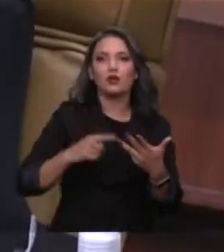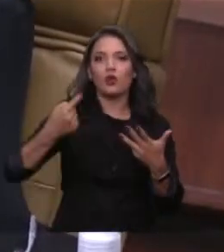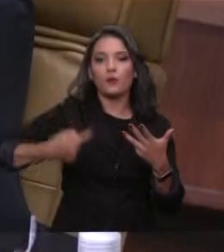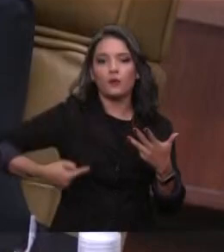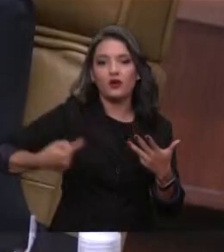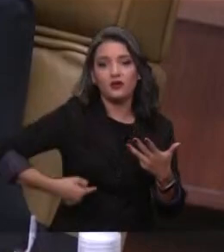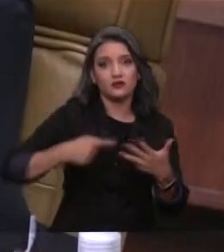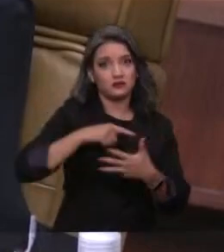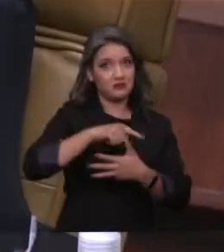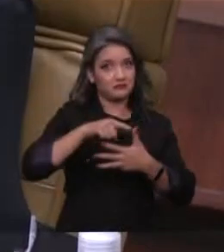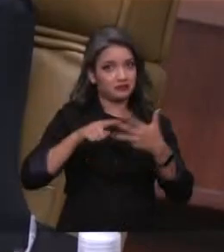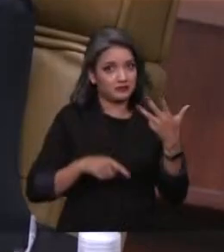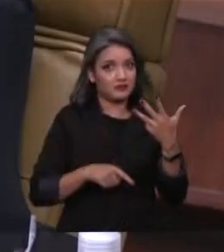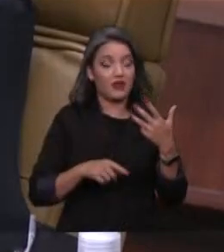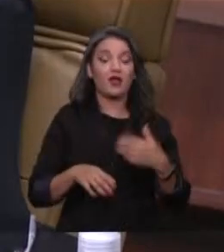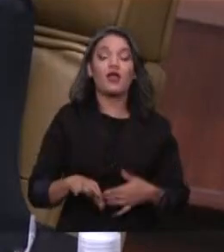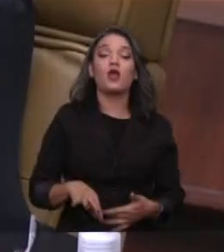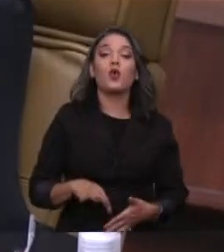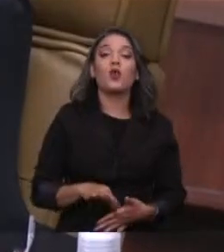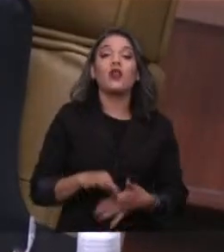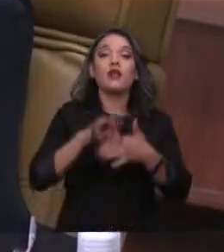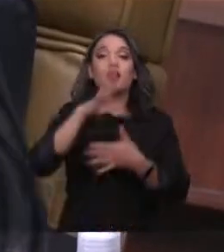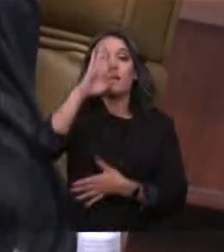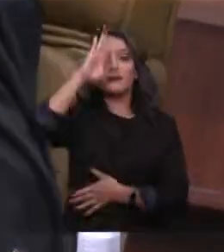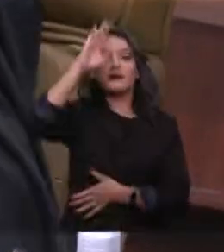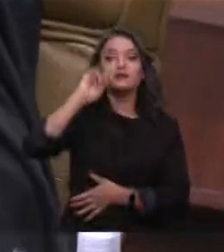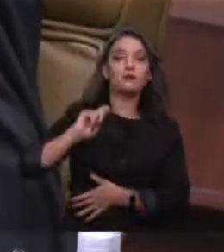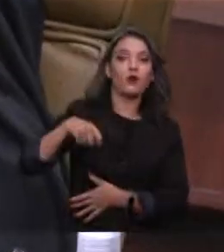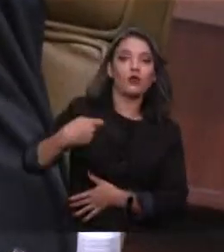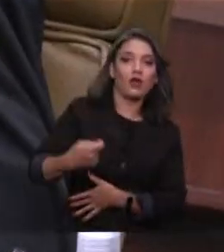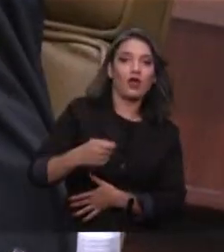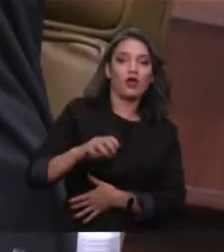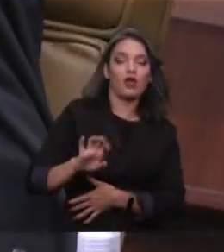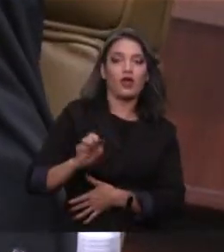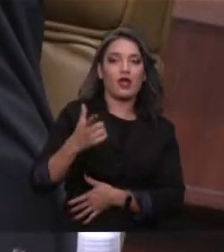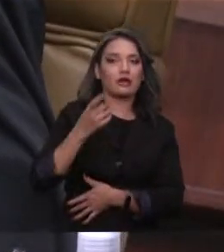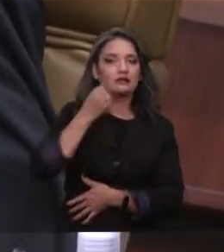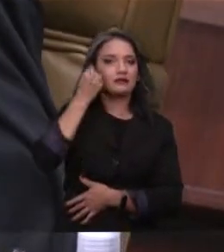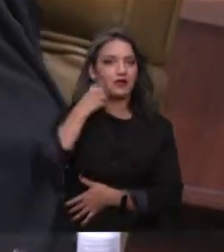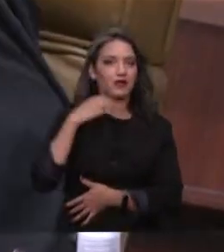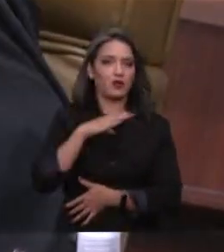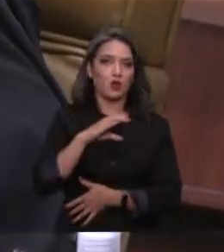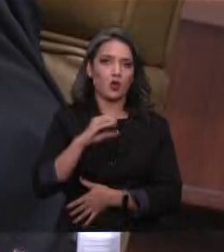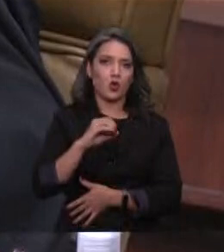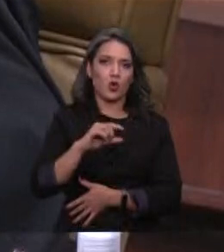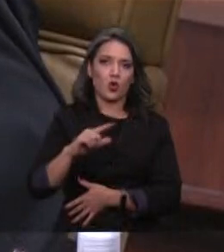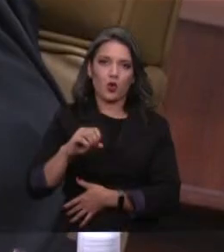seria liderado pelo ex-senador Fernando Collor de Mello.